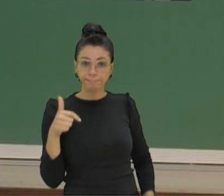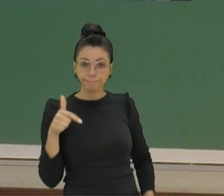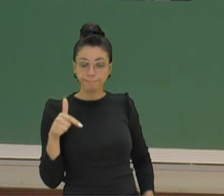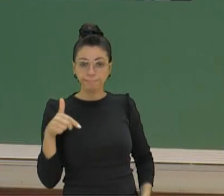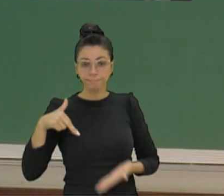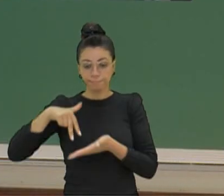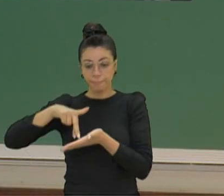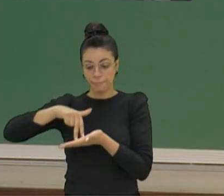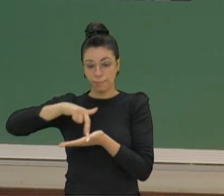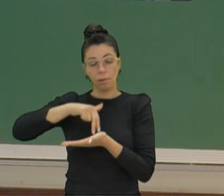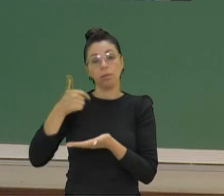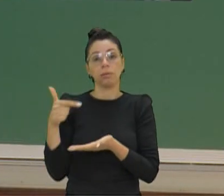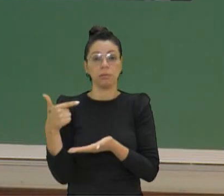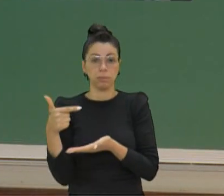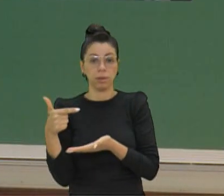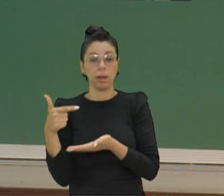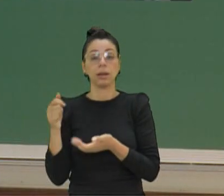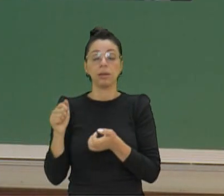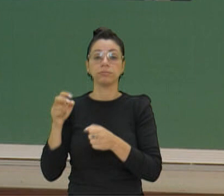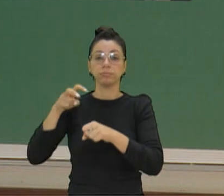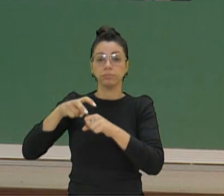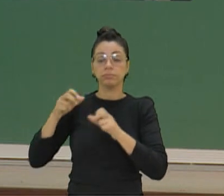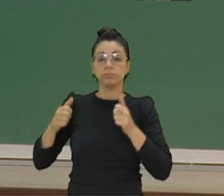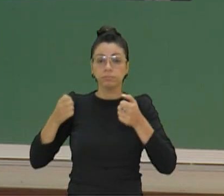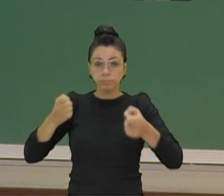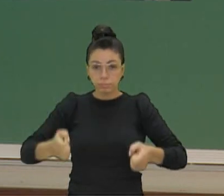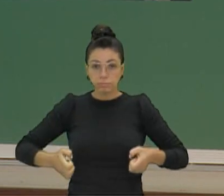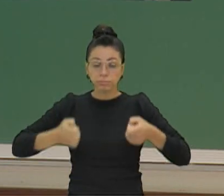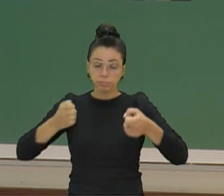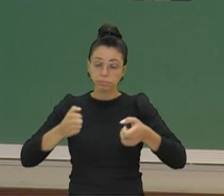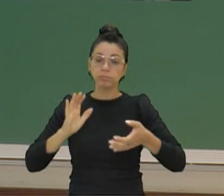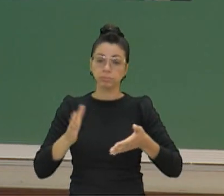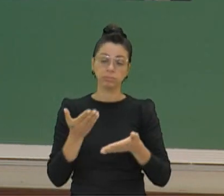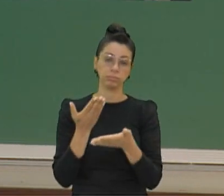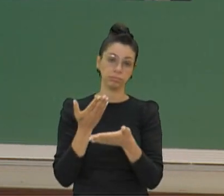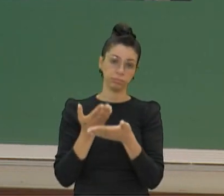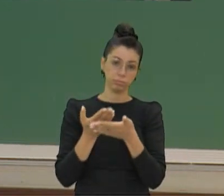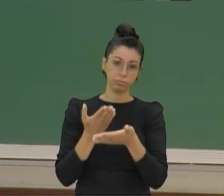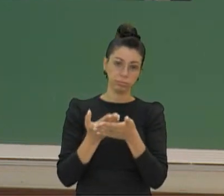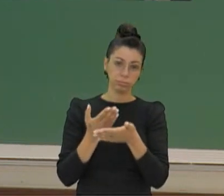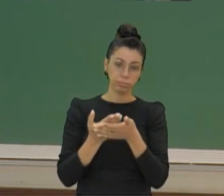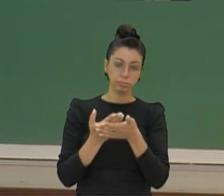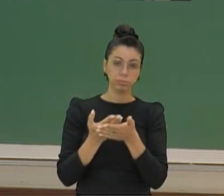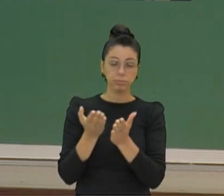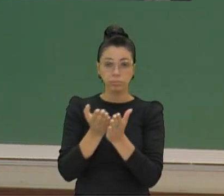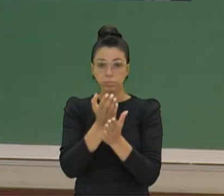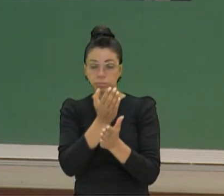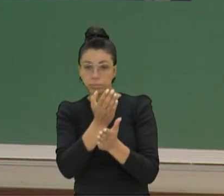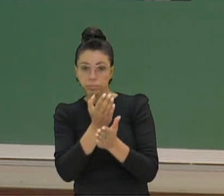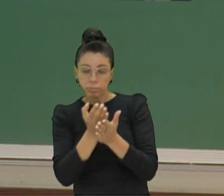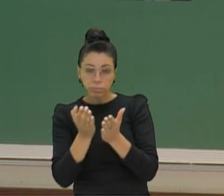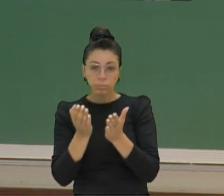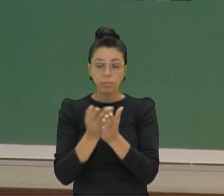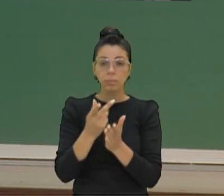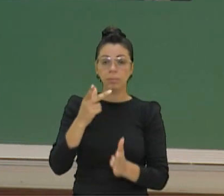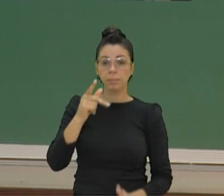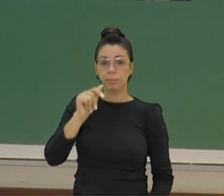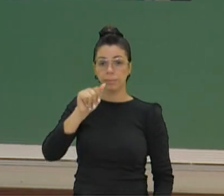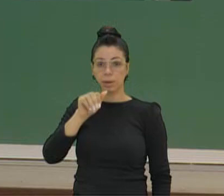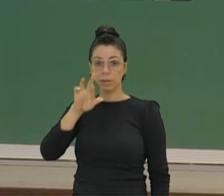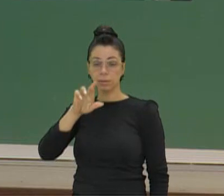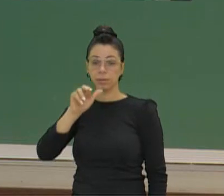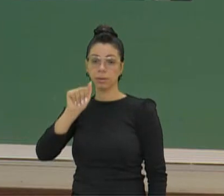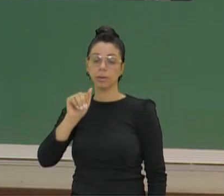gente já conversou sobre isso quando nós falamos sobre o sistema nervoso, da questão de ser paraplégico ou tetraplégico, não